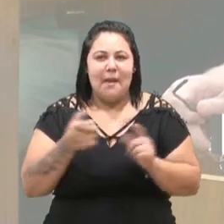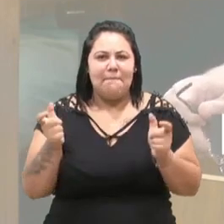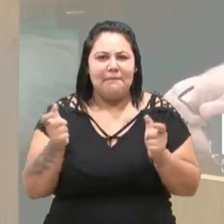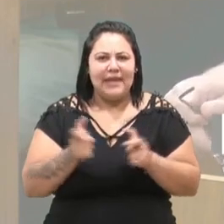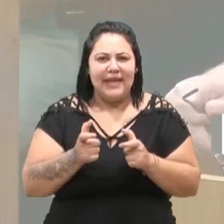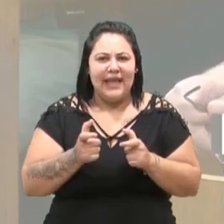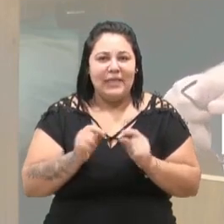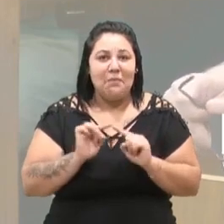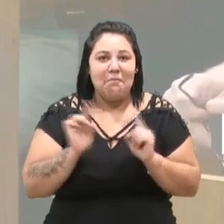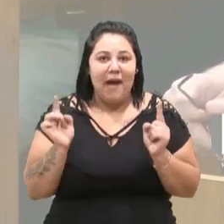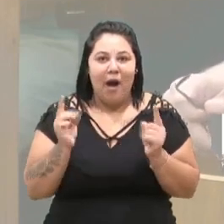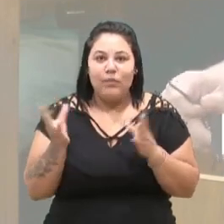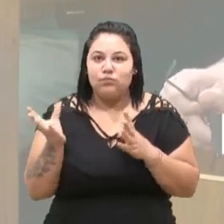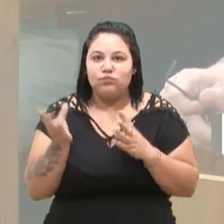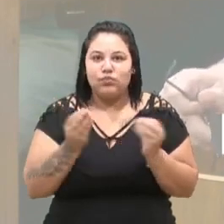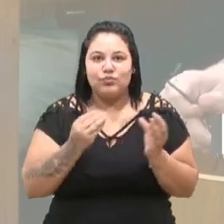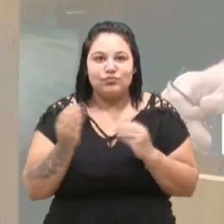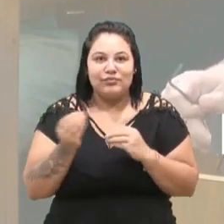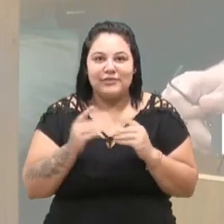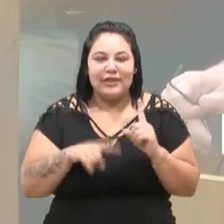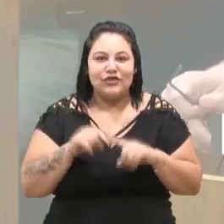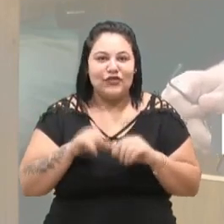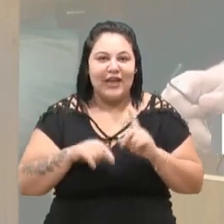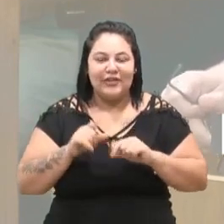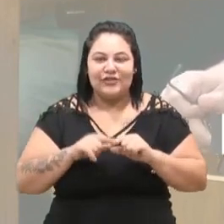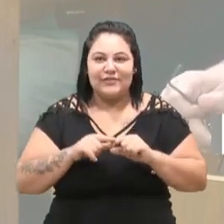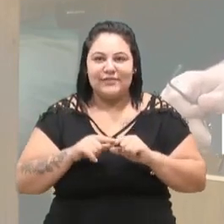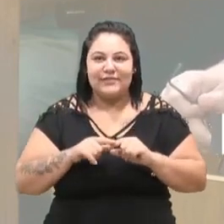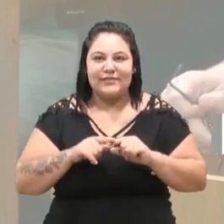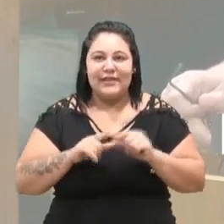cheio. Carnaval, festa da uva.